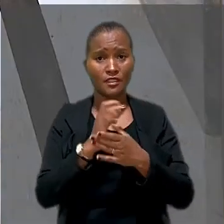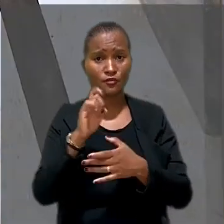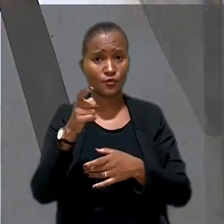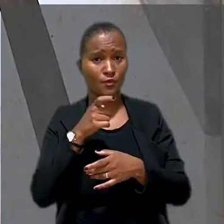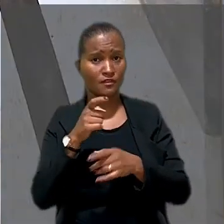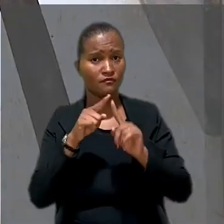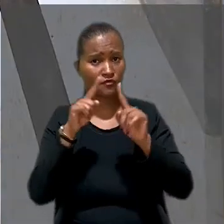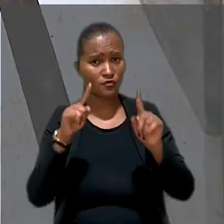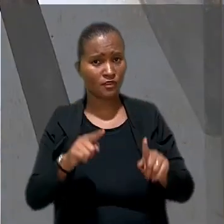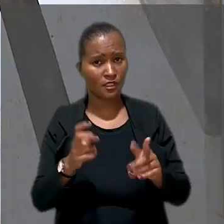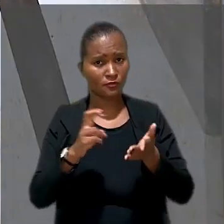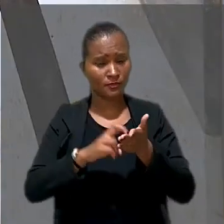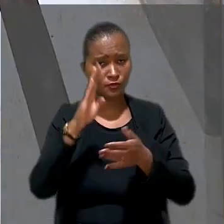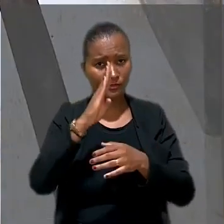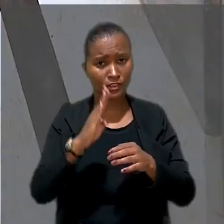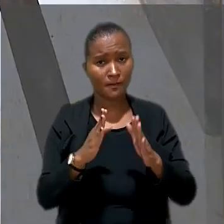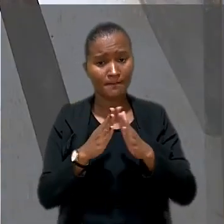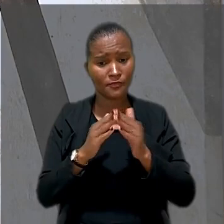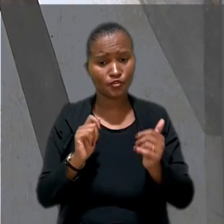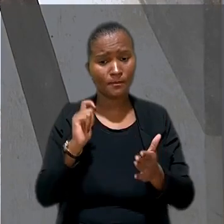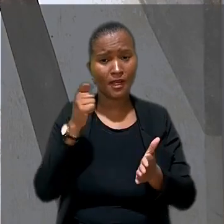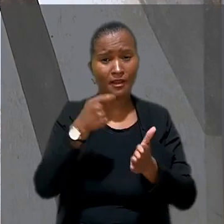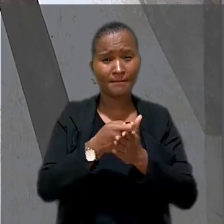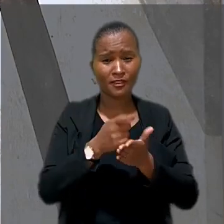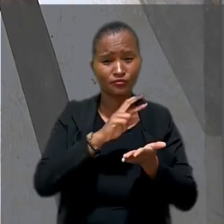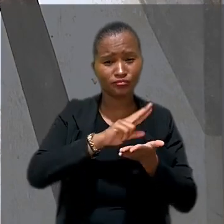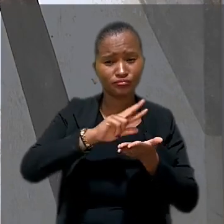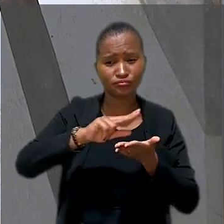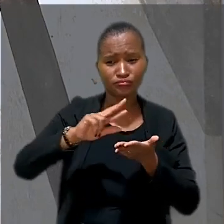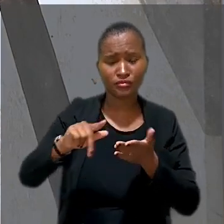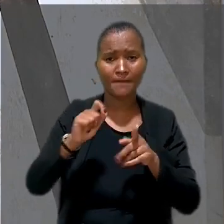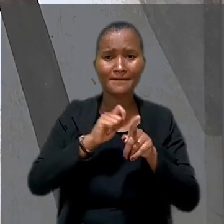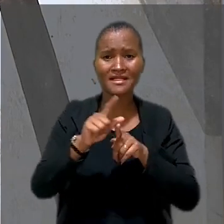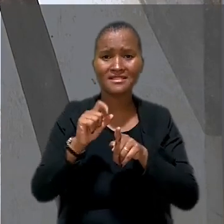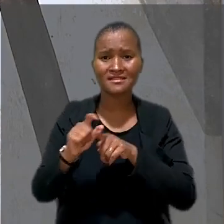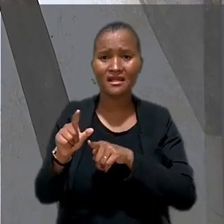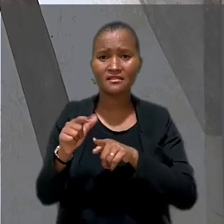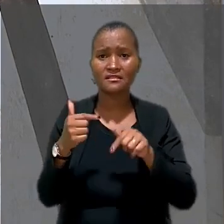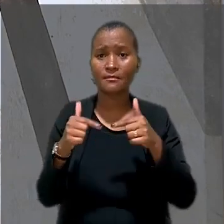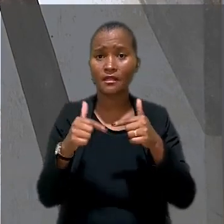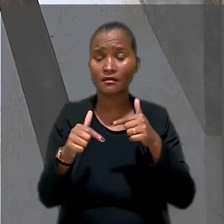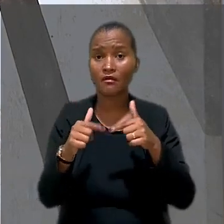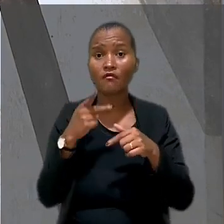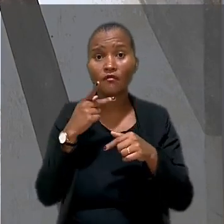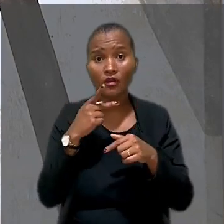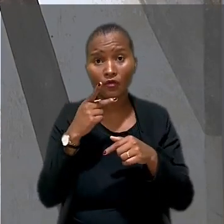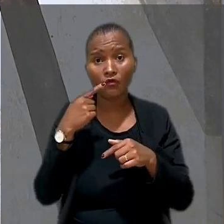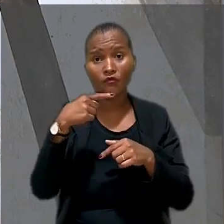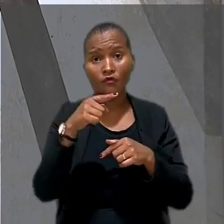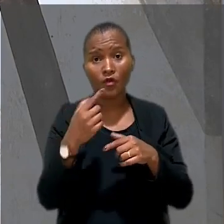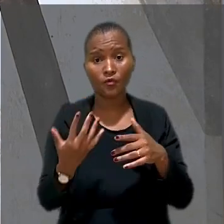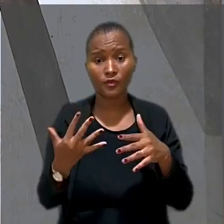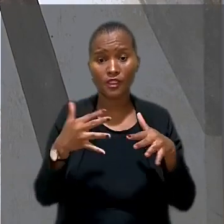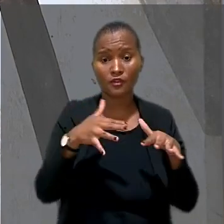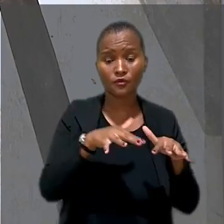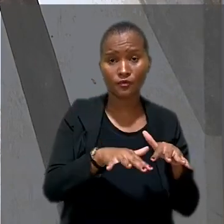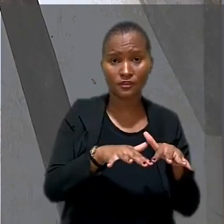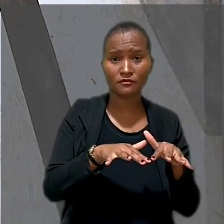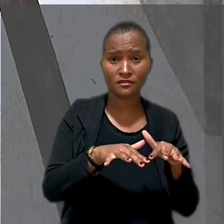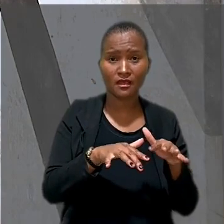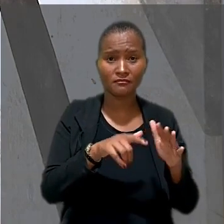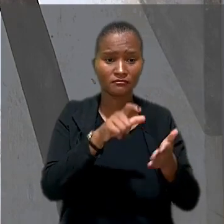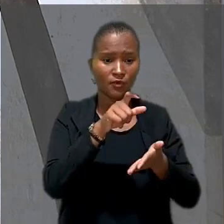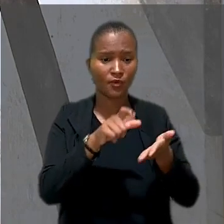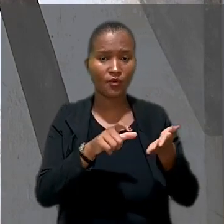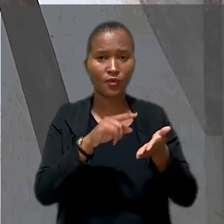o ex-empregado do Banco do Brasil pediu o pagamento de diversas parcelas trabalhistas. Ele argumentou que foram incluídos no termo de rescisão